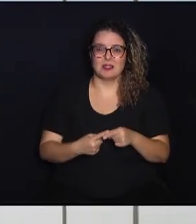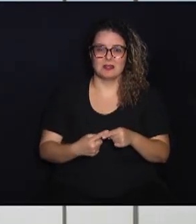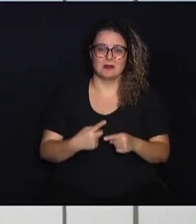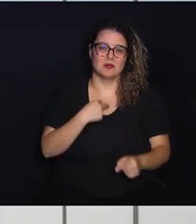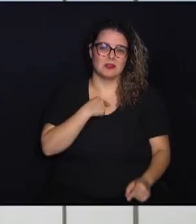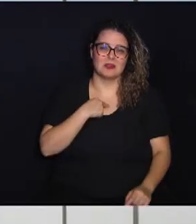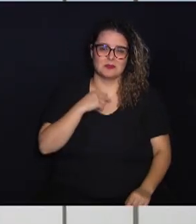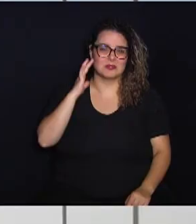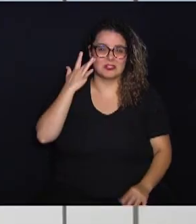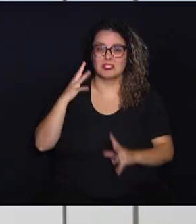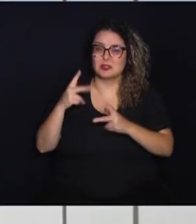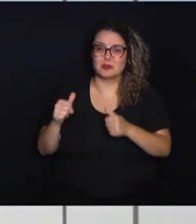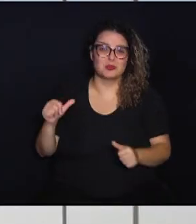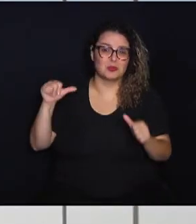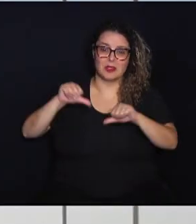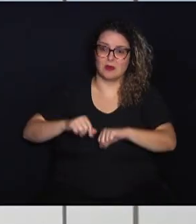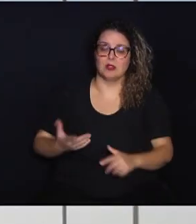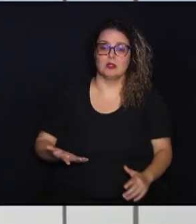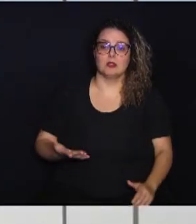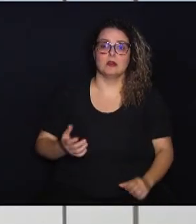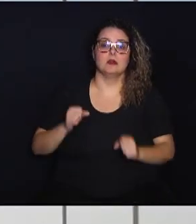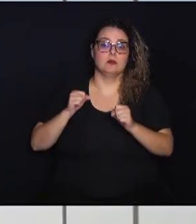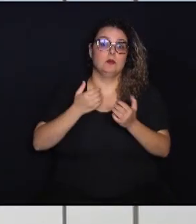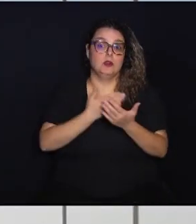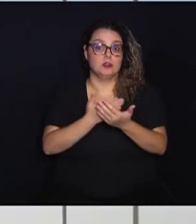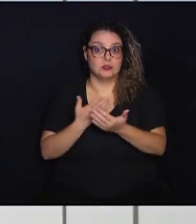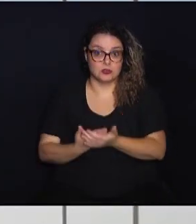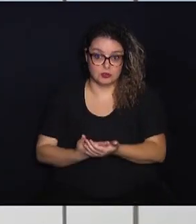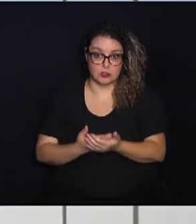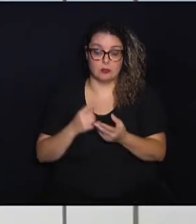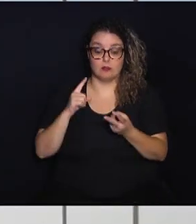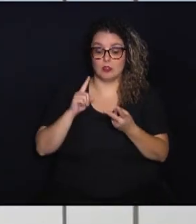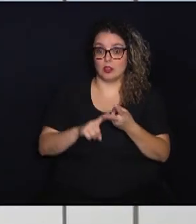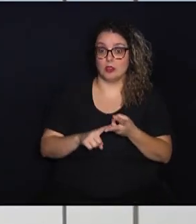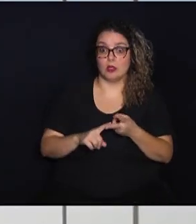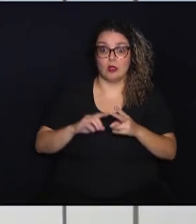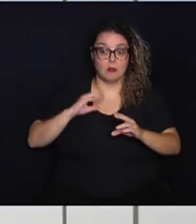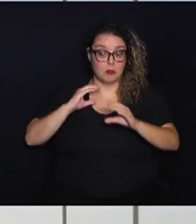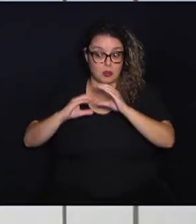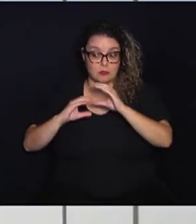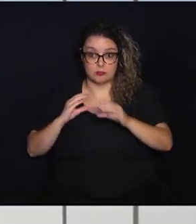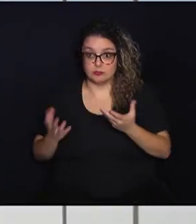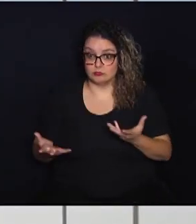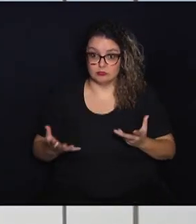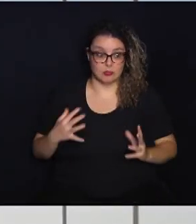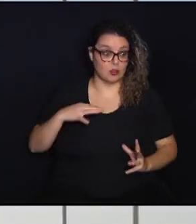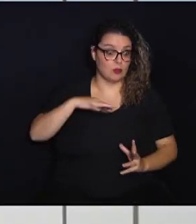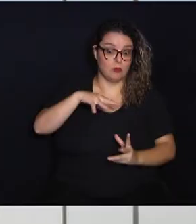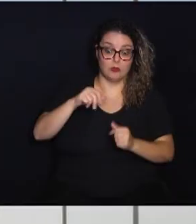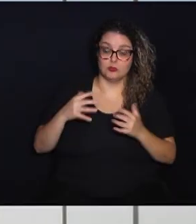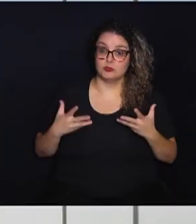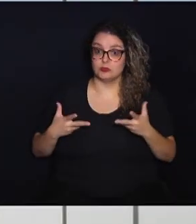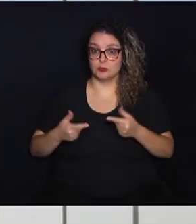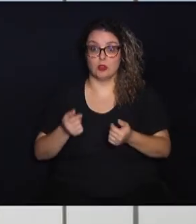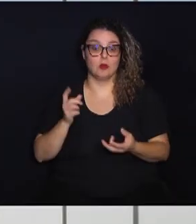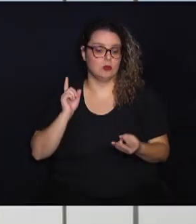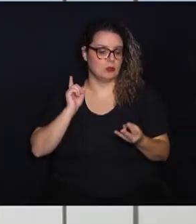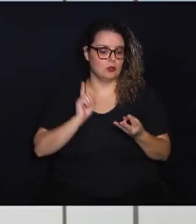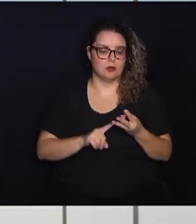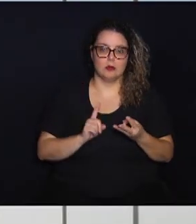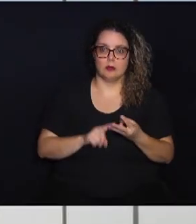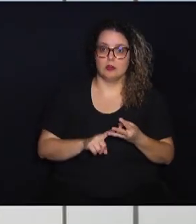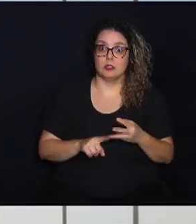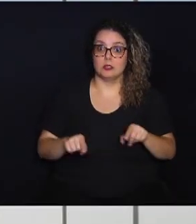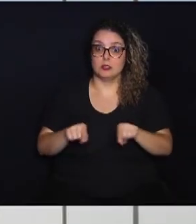ruim. Então a gente pode estudar, a gente pode se comunicar com o mundo inteiro, a gente pode